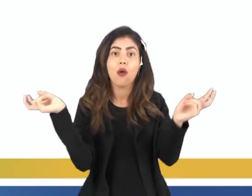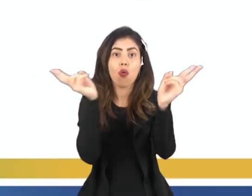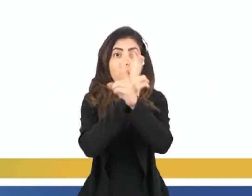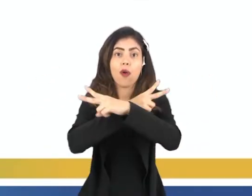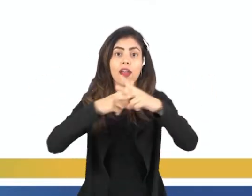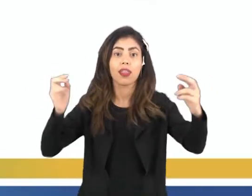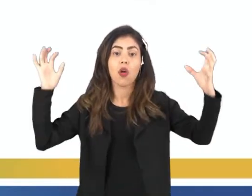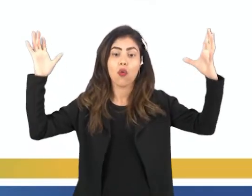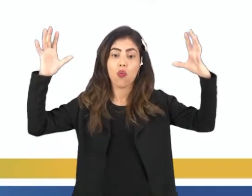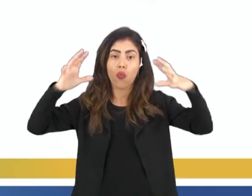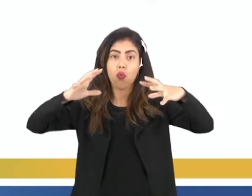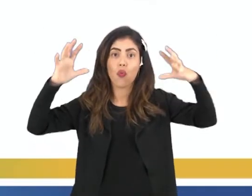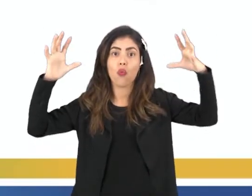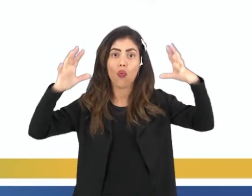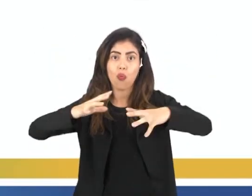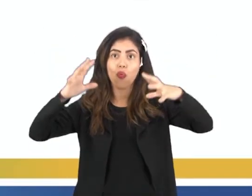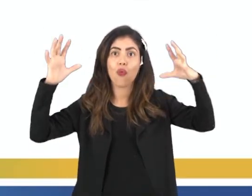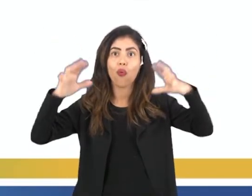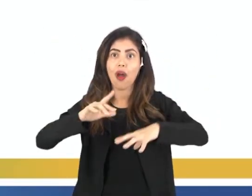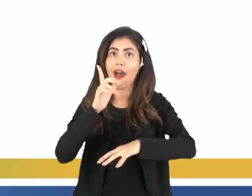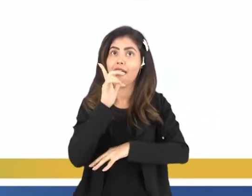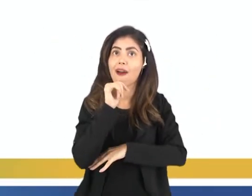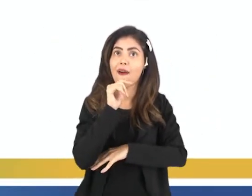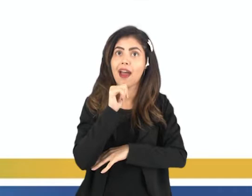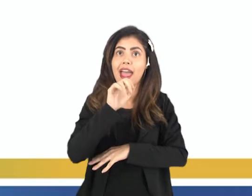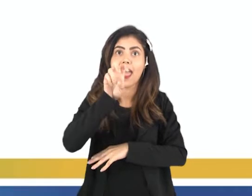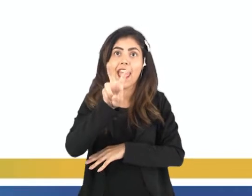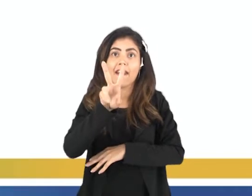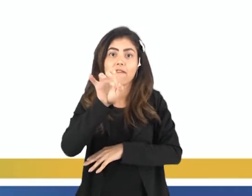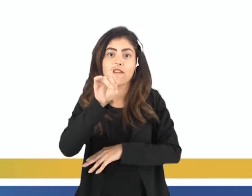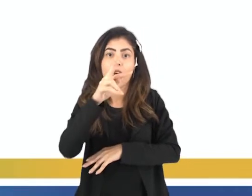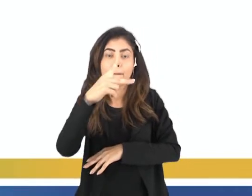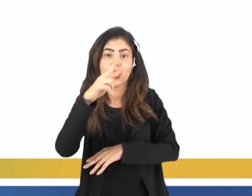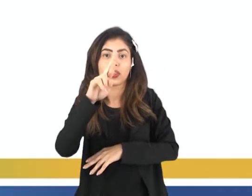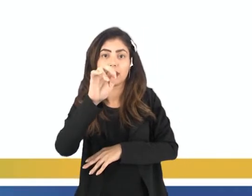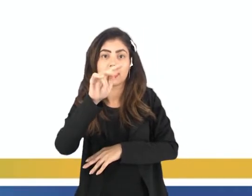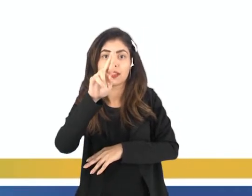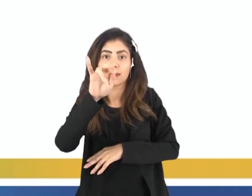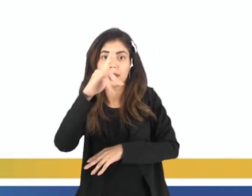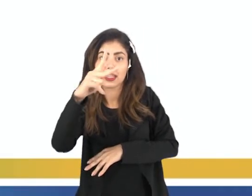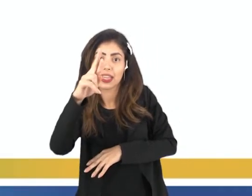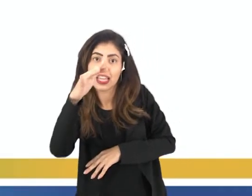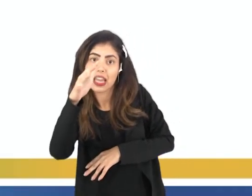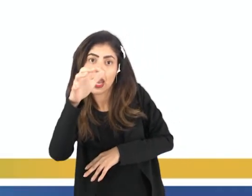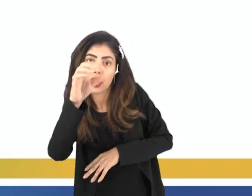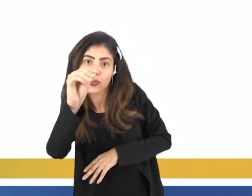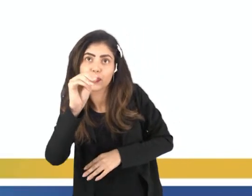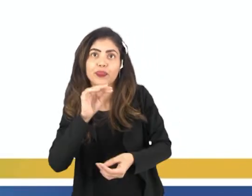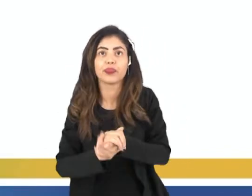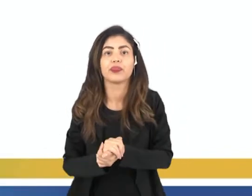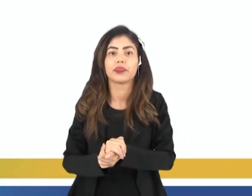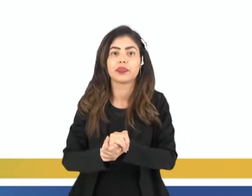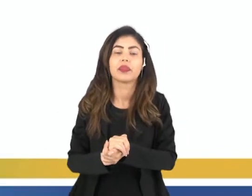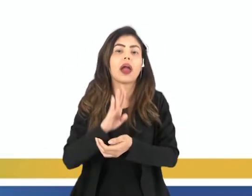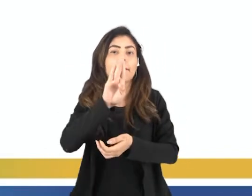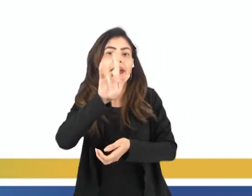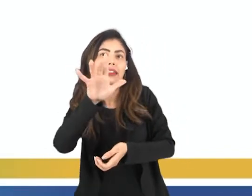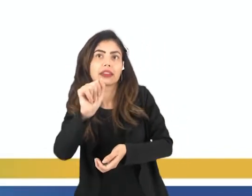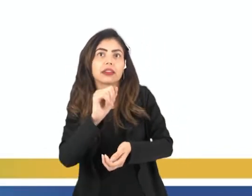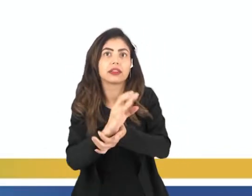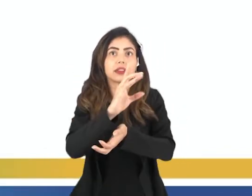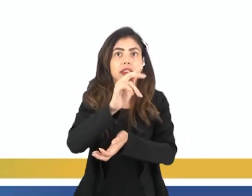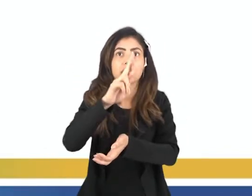de vapor d'água, gerado pela evapotranspiração na Amazônia. Leva umidade na bacia amazônica para o